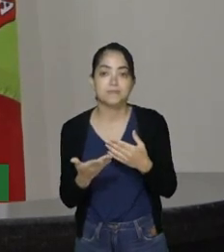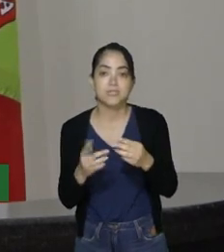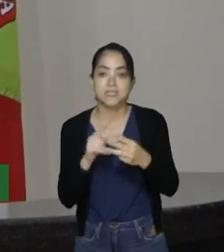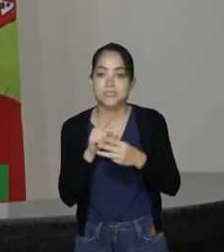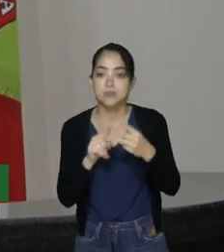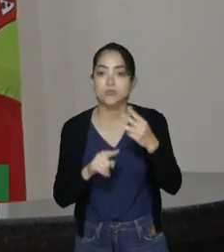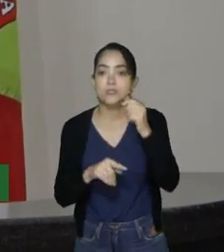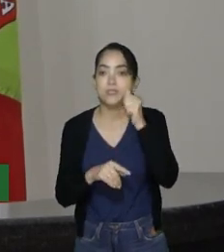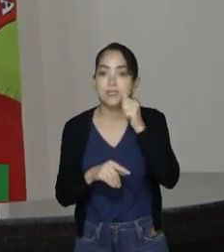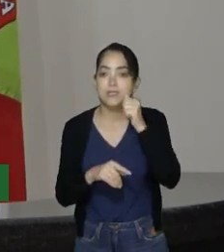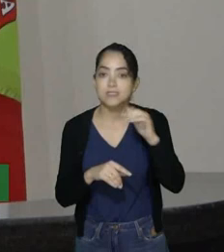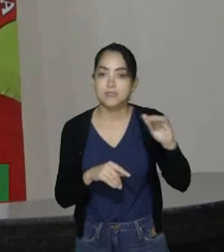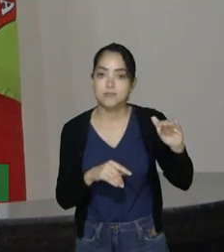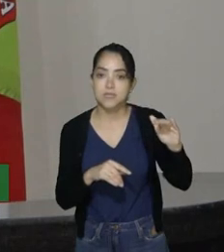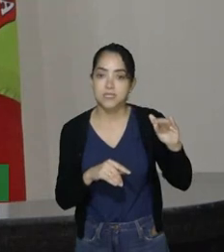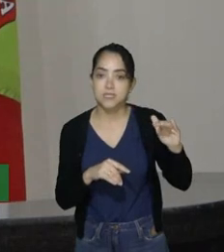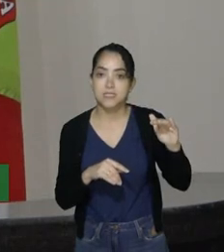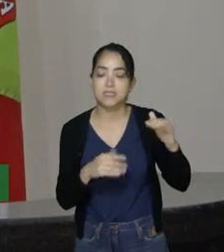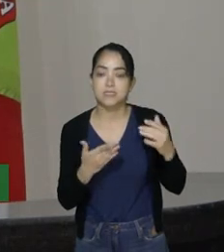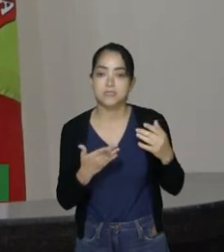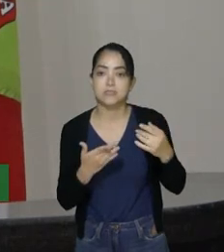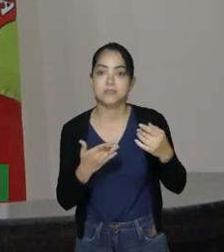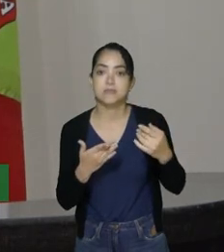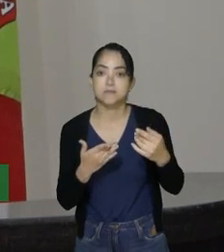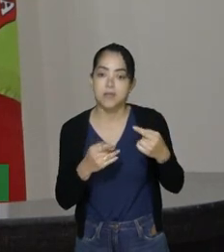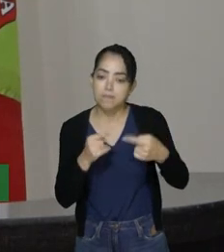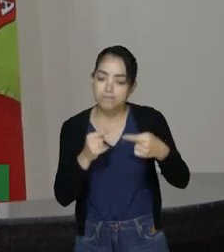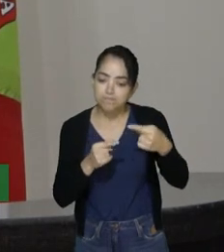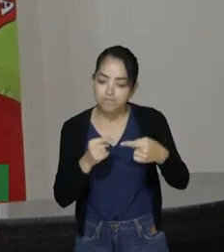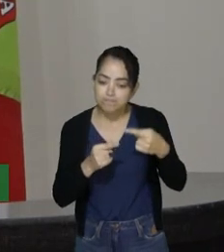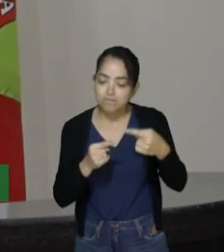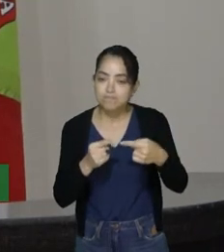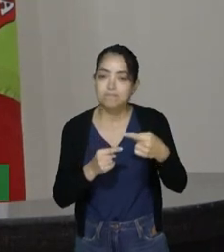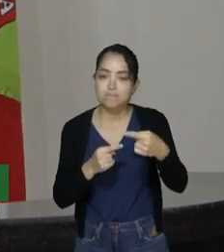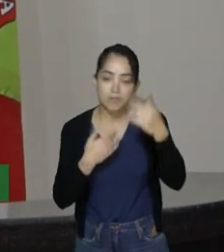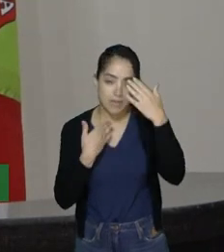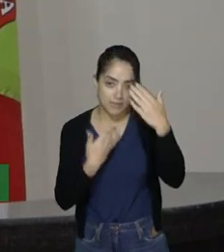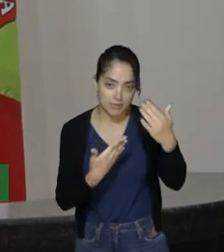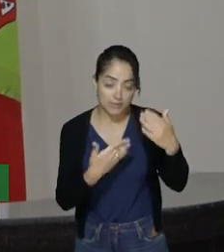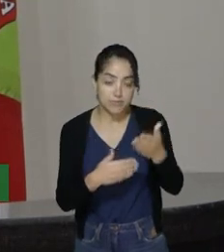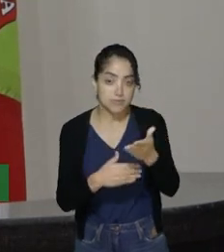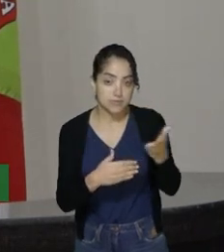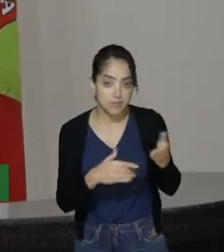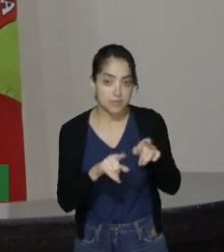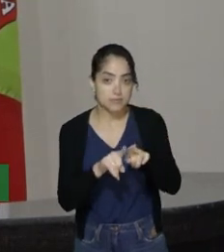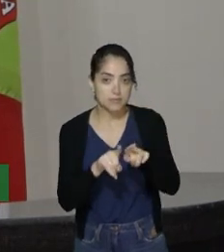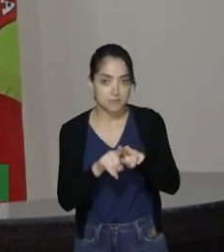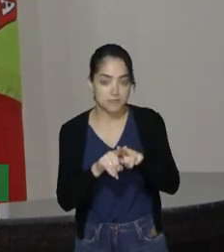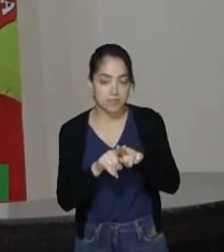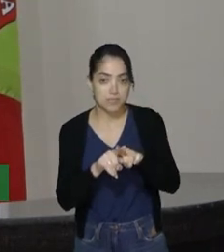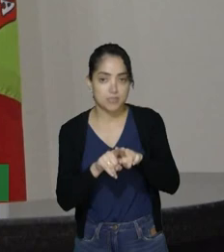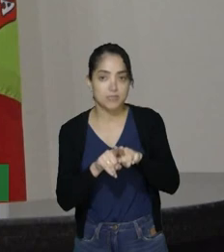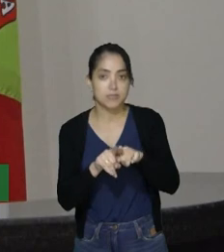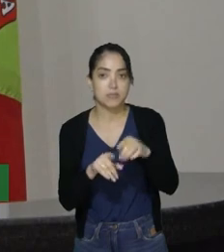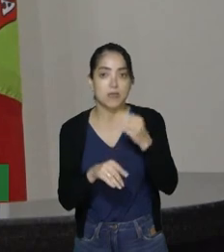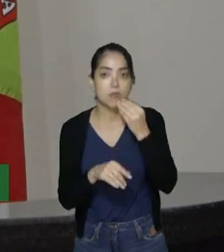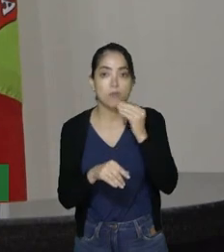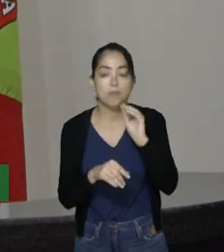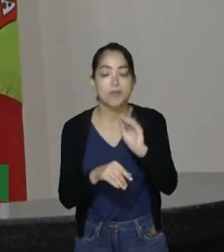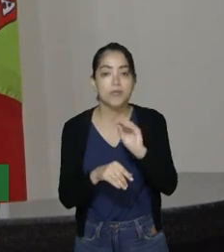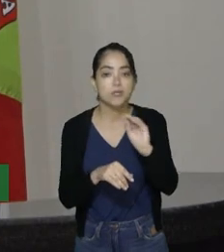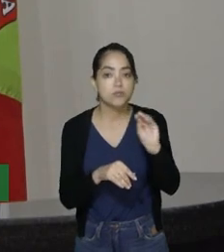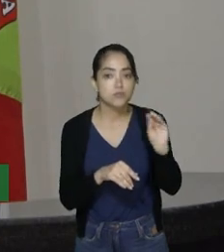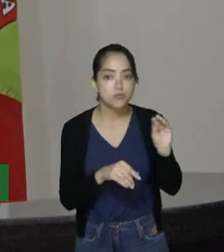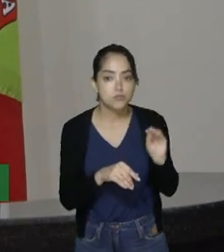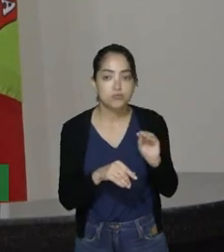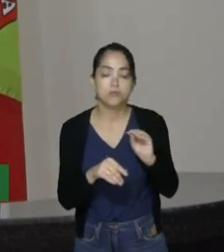meninas muito políticas. E quero agradecer as minhas netas aqui. Tá bom? Um beijo no coração de cada